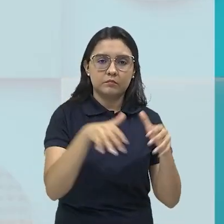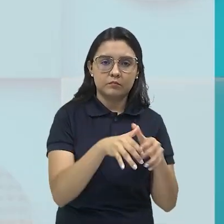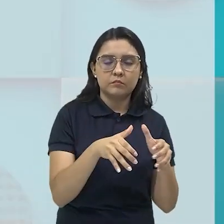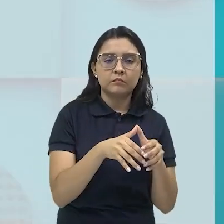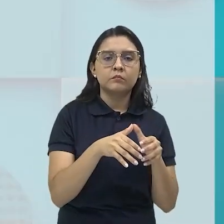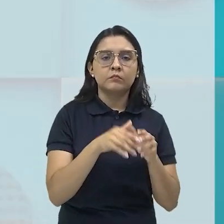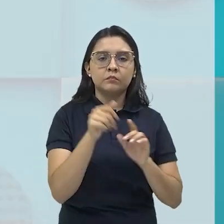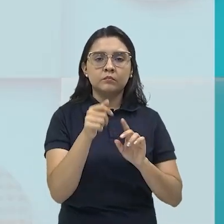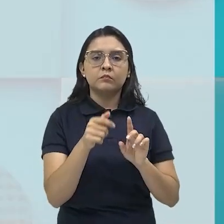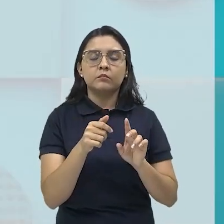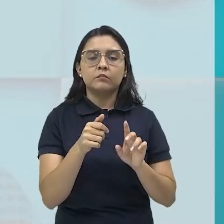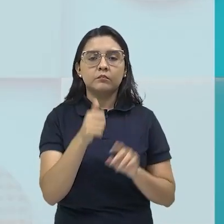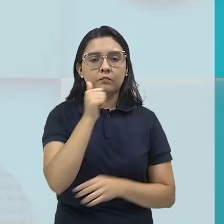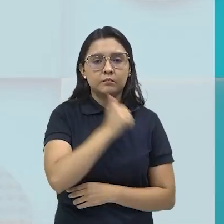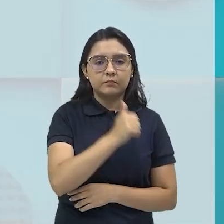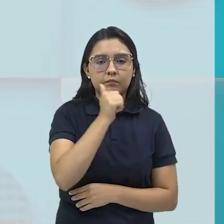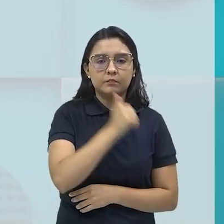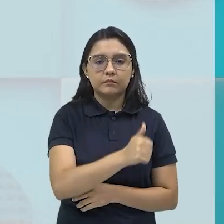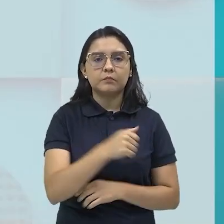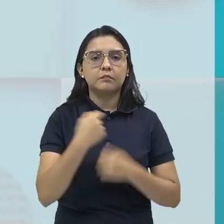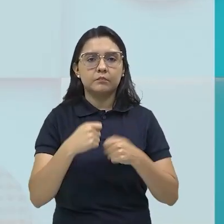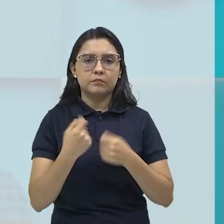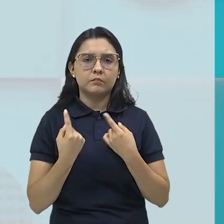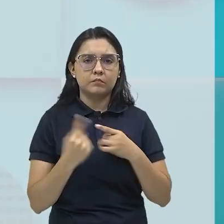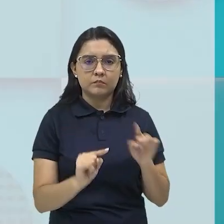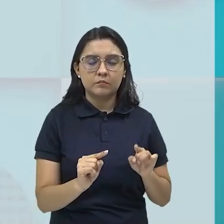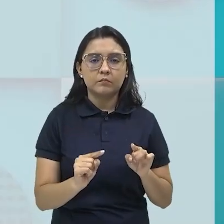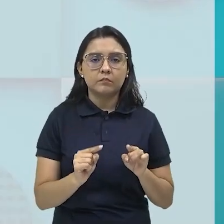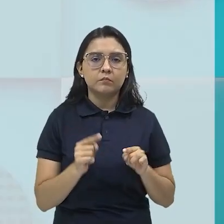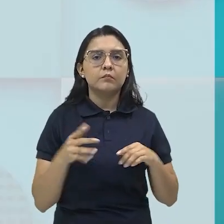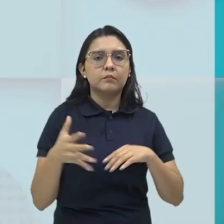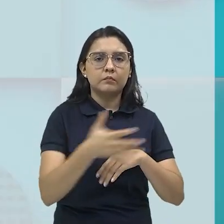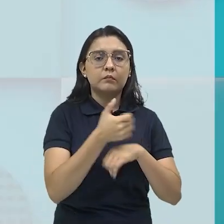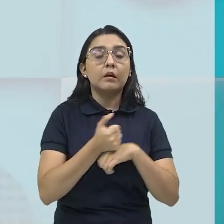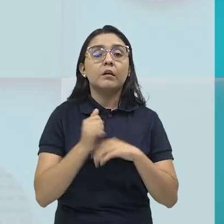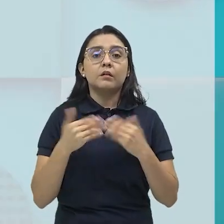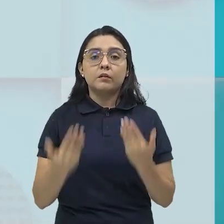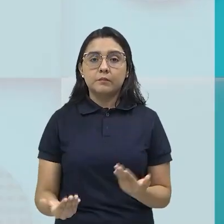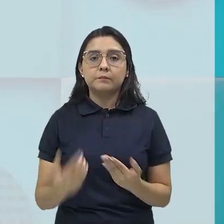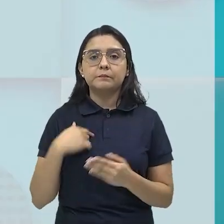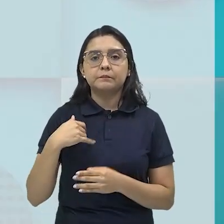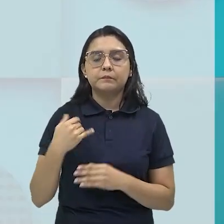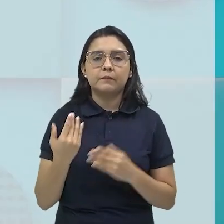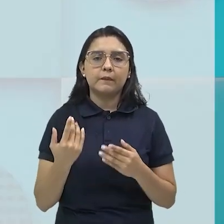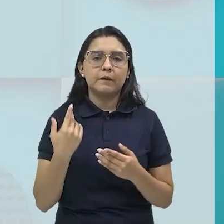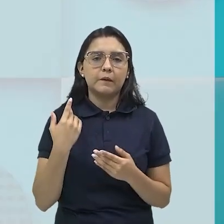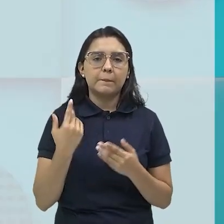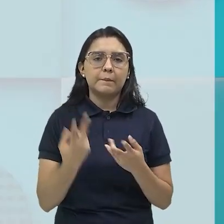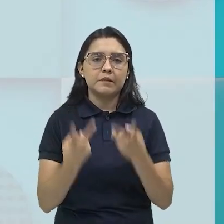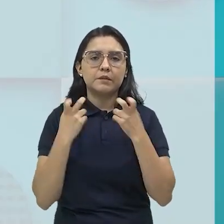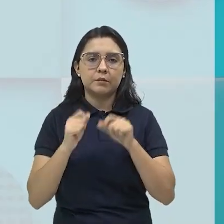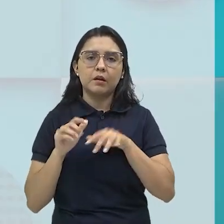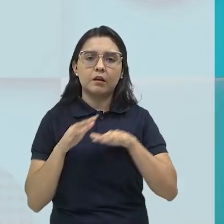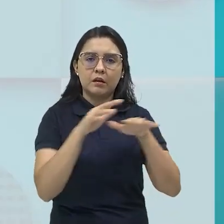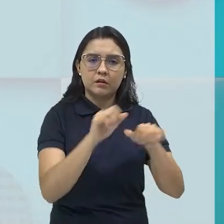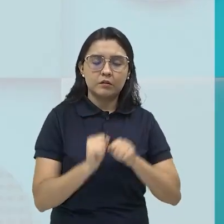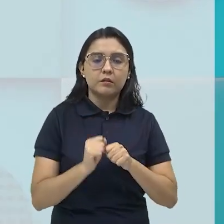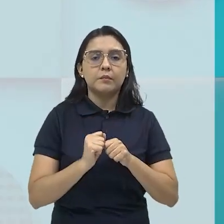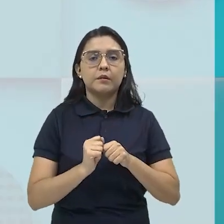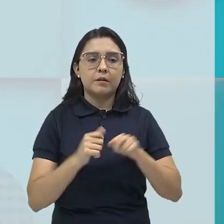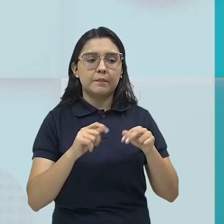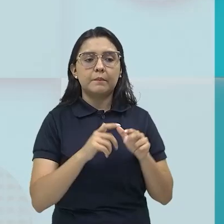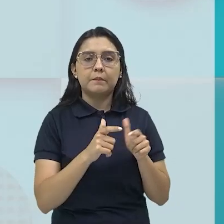precisar batalhar para tomar aquilo, daqui a gente tem essa ideia de que foi uma invasão, de que muitos foram